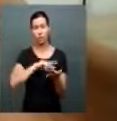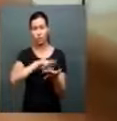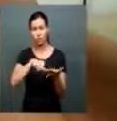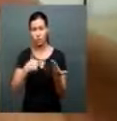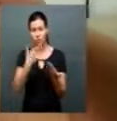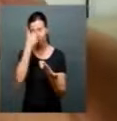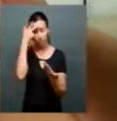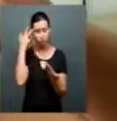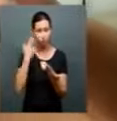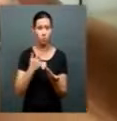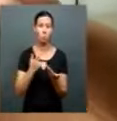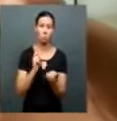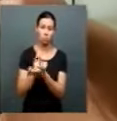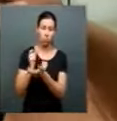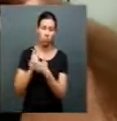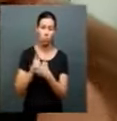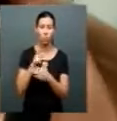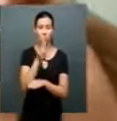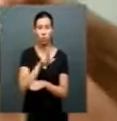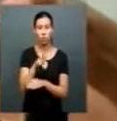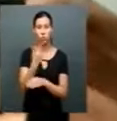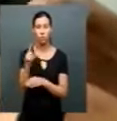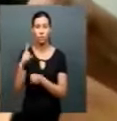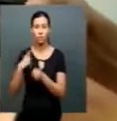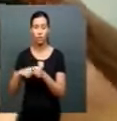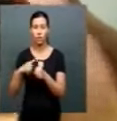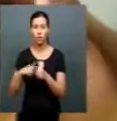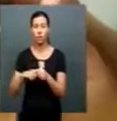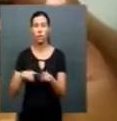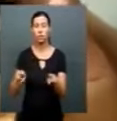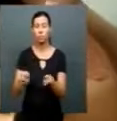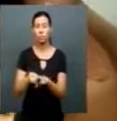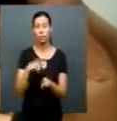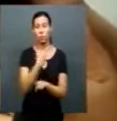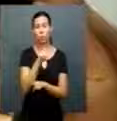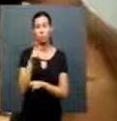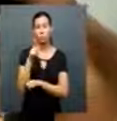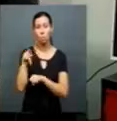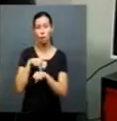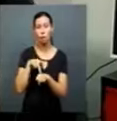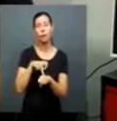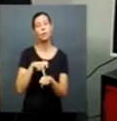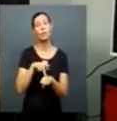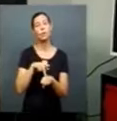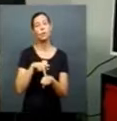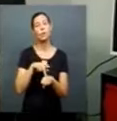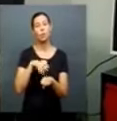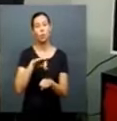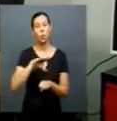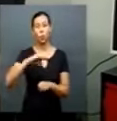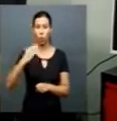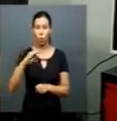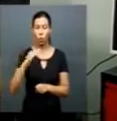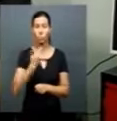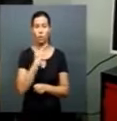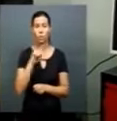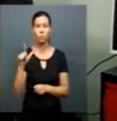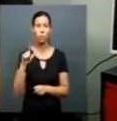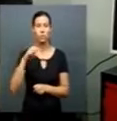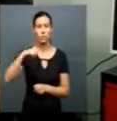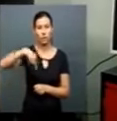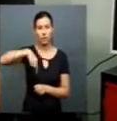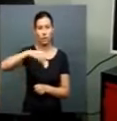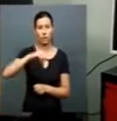região, e também fora do país, em Miami e na Colômbia. Esse sistema que eles criaram permite que os clientes de uma